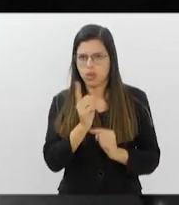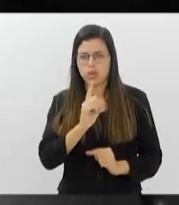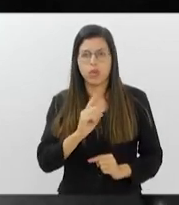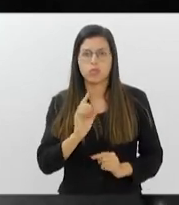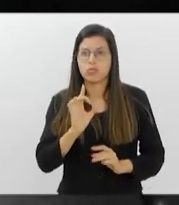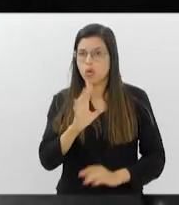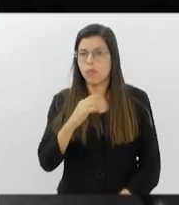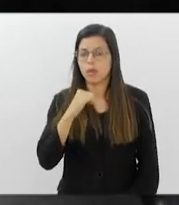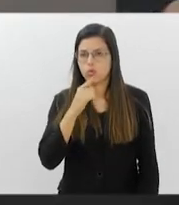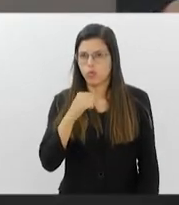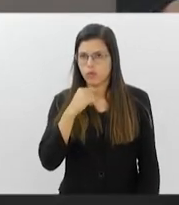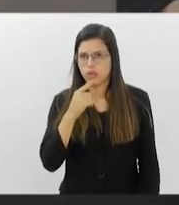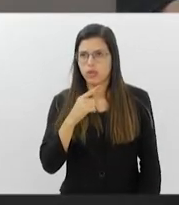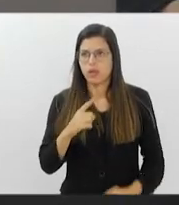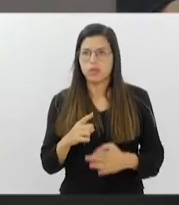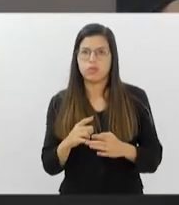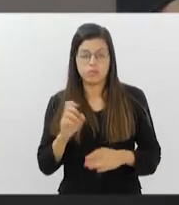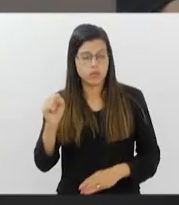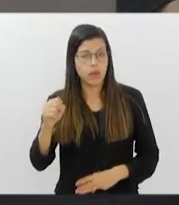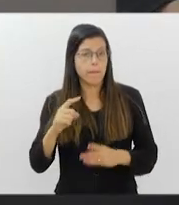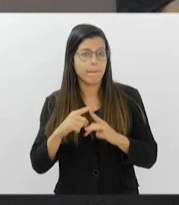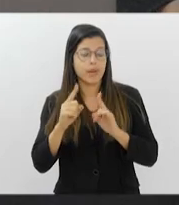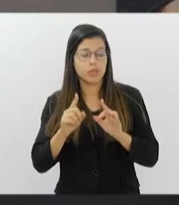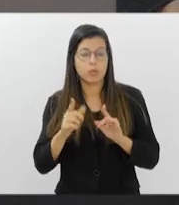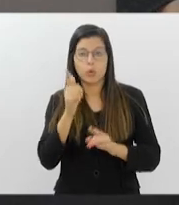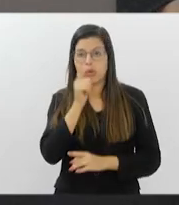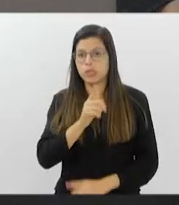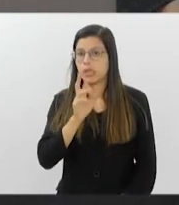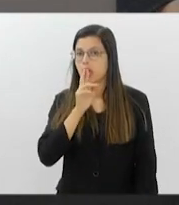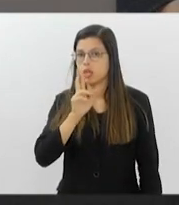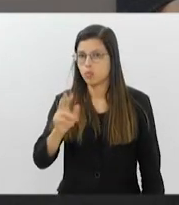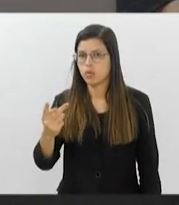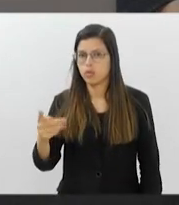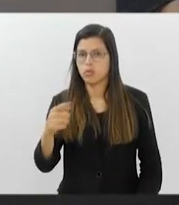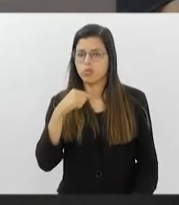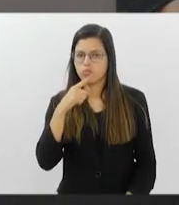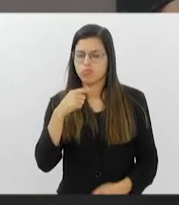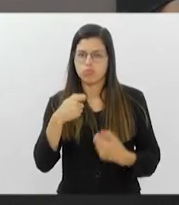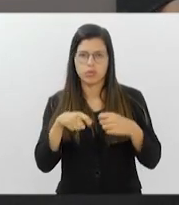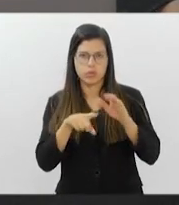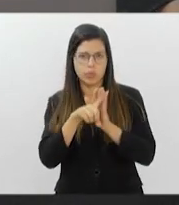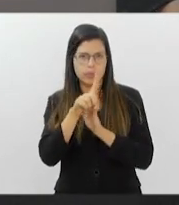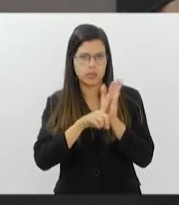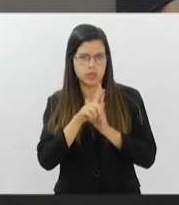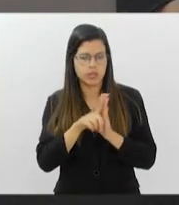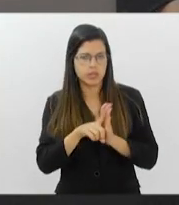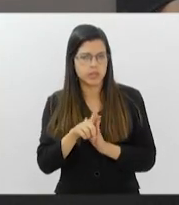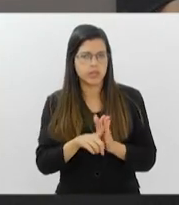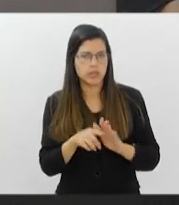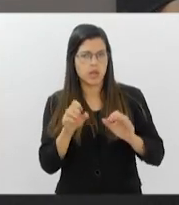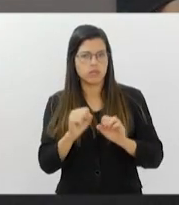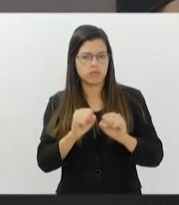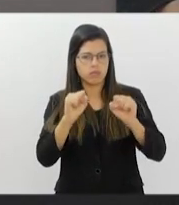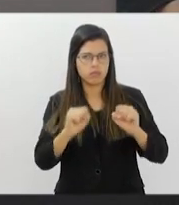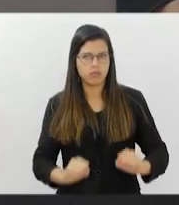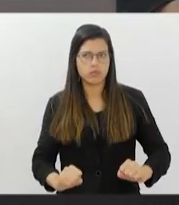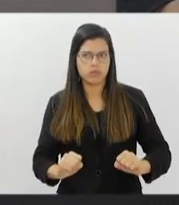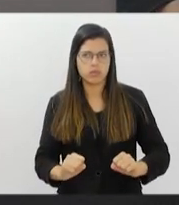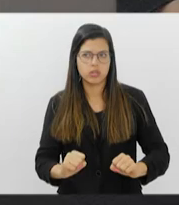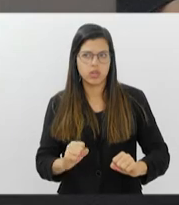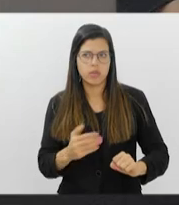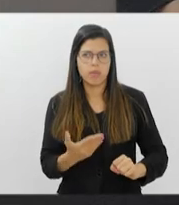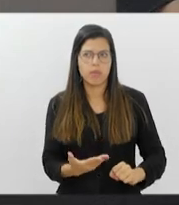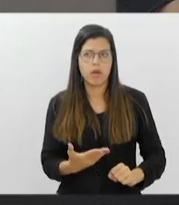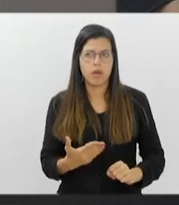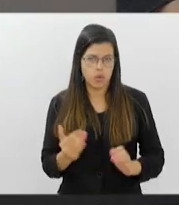para responder a sua dúvida, eu preciso pesquisar no sistema da Alerj. Então, estou pedindo vista, porque eu sou absolutamente